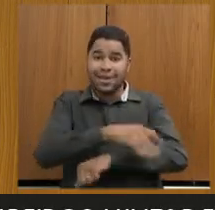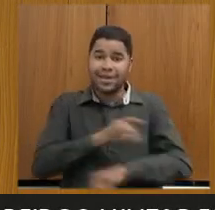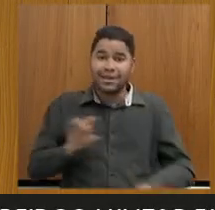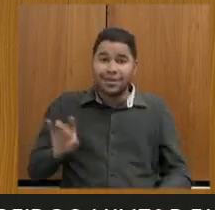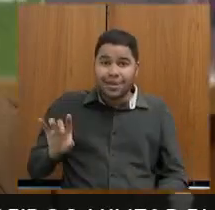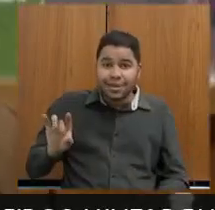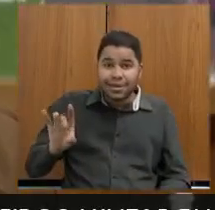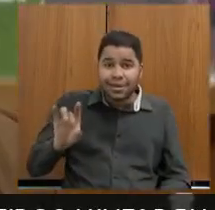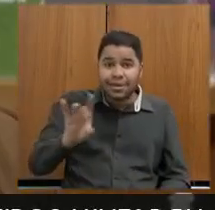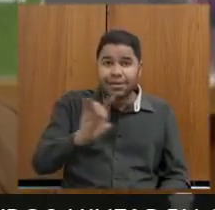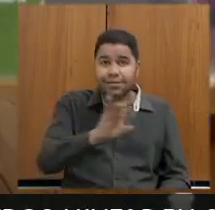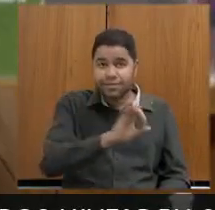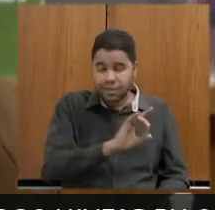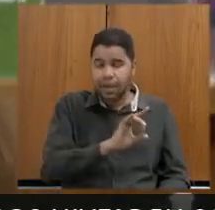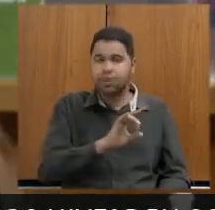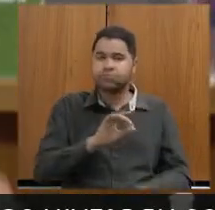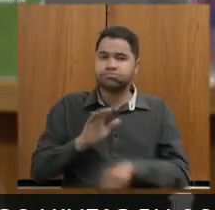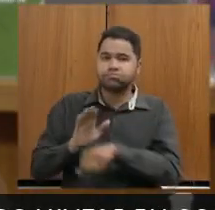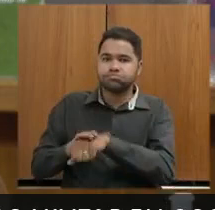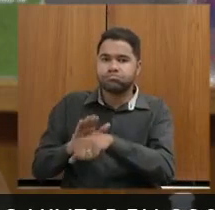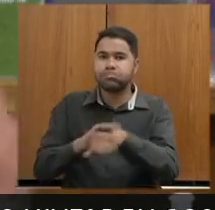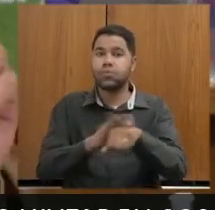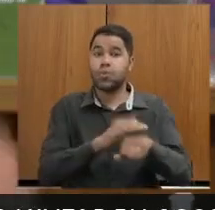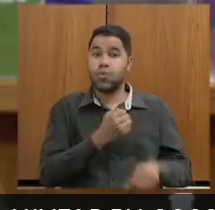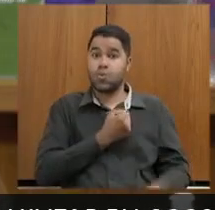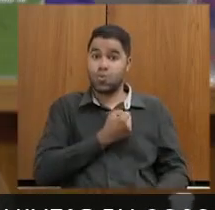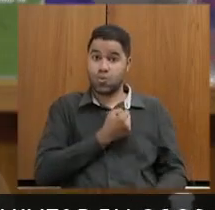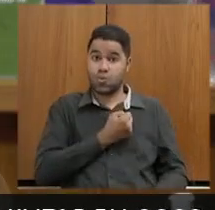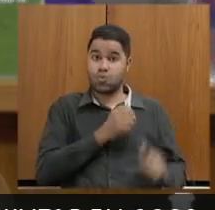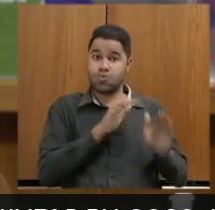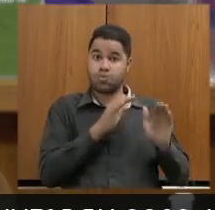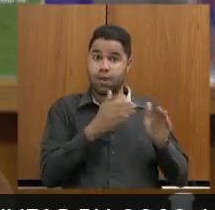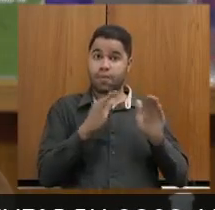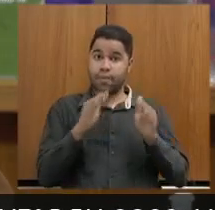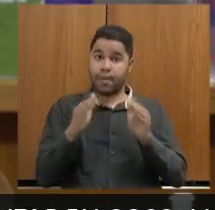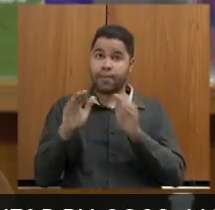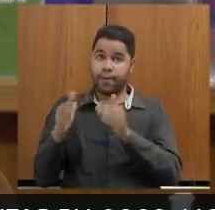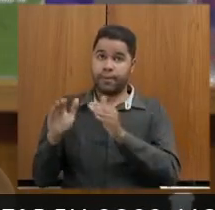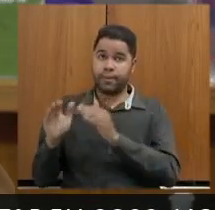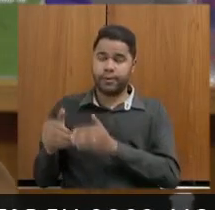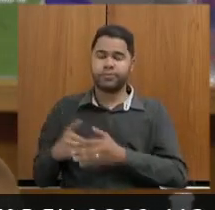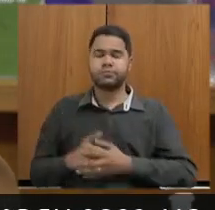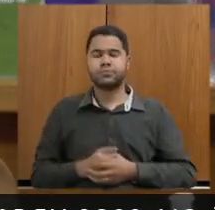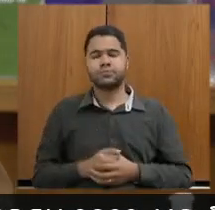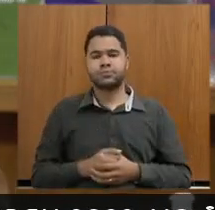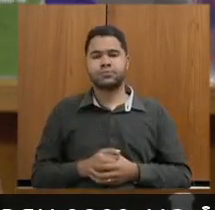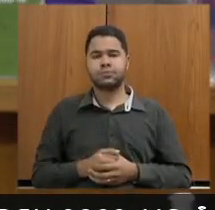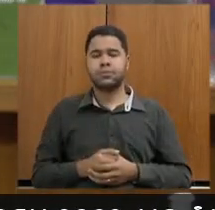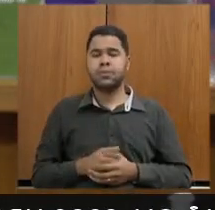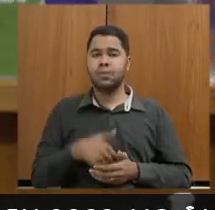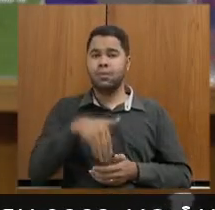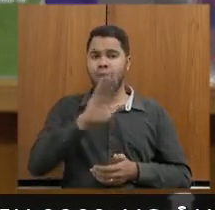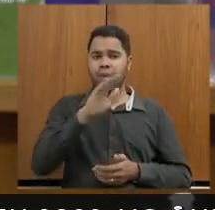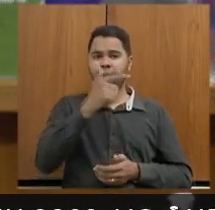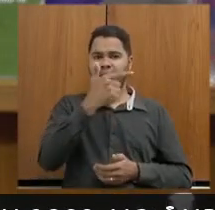cada endereço tem tem o número né tenho uma uma tomate 235.000